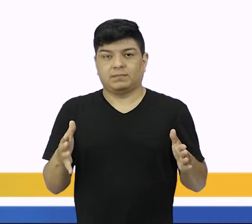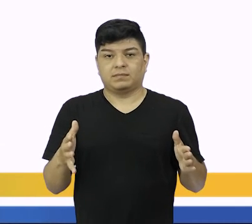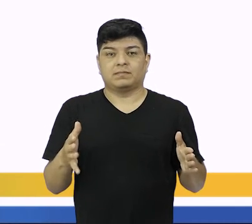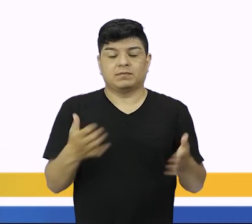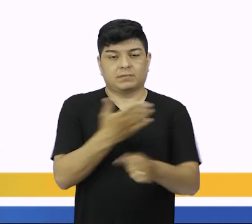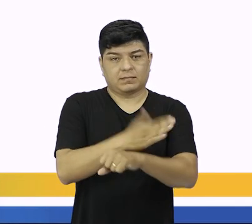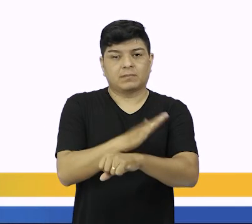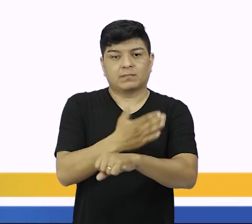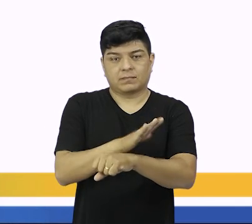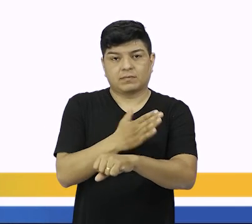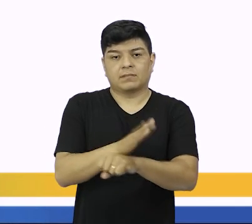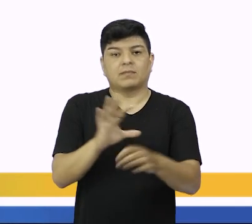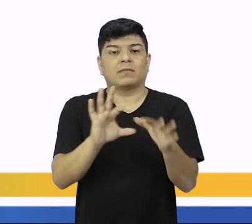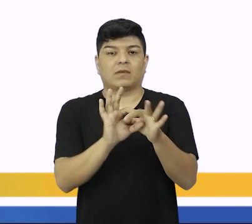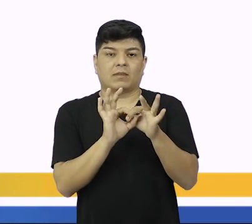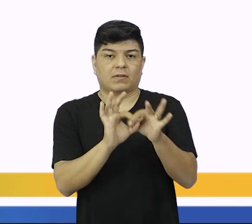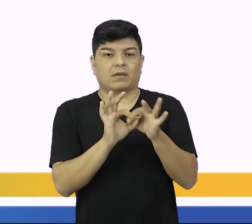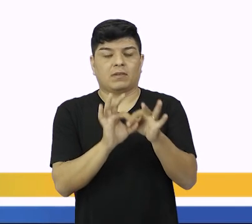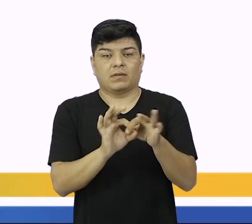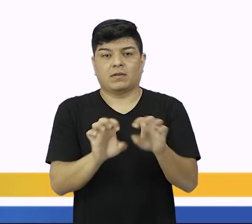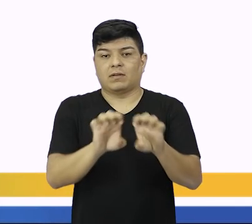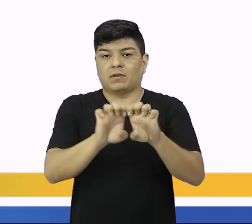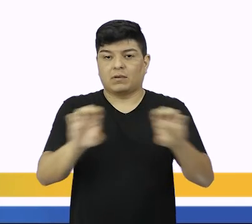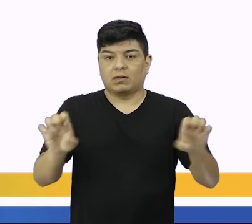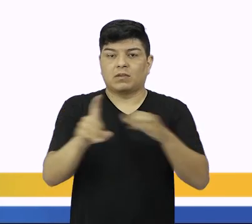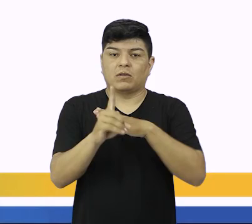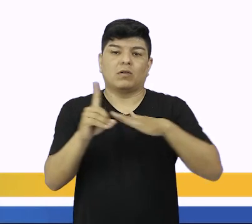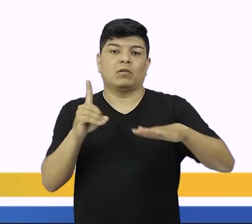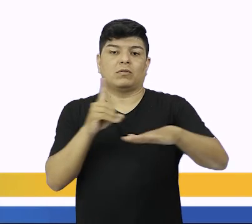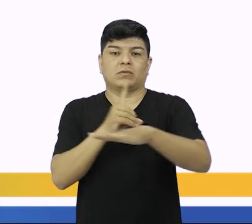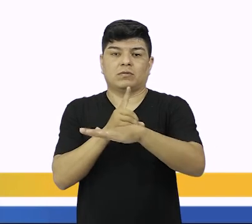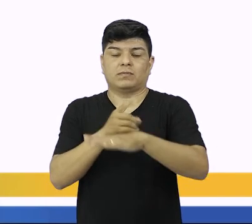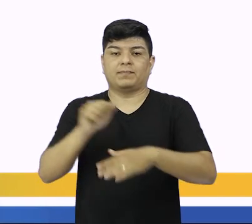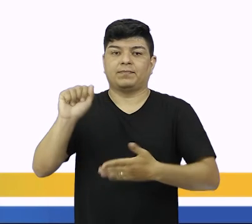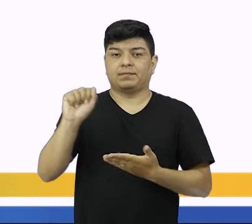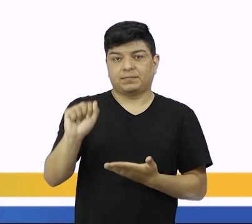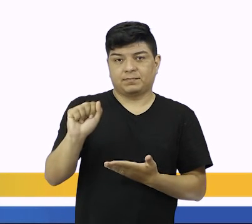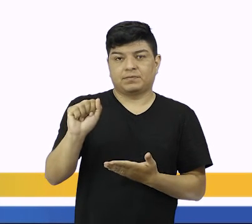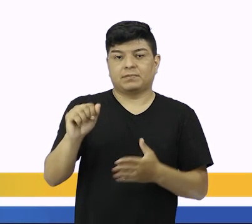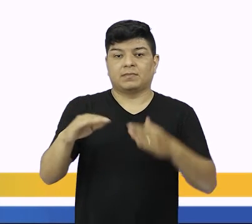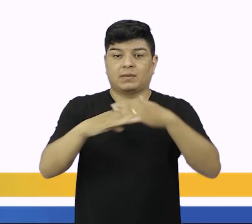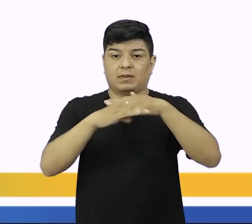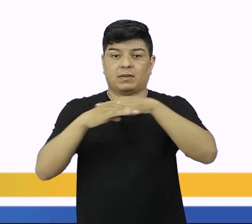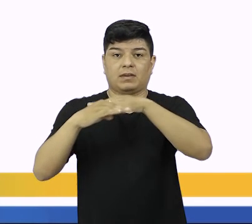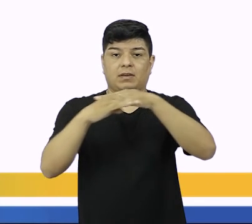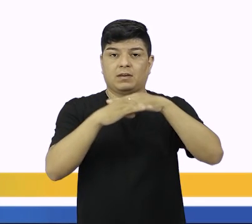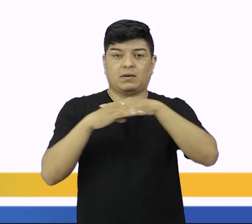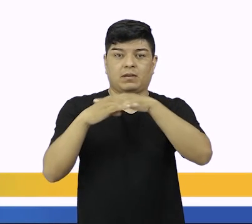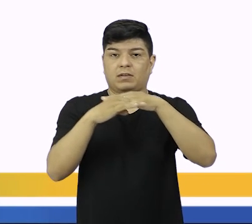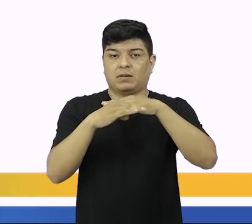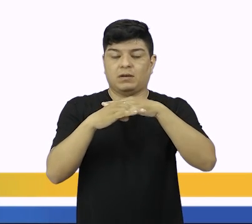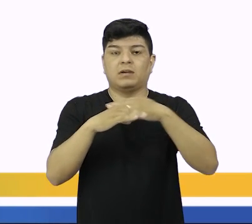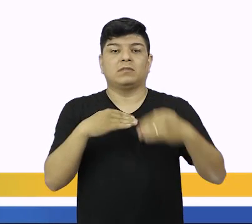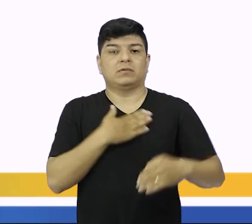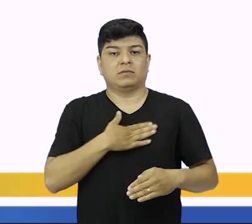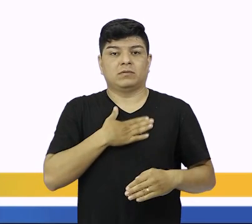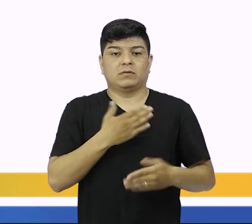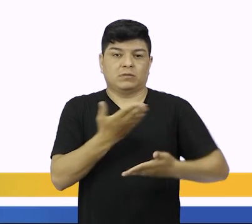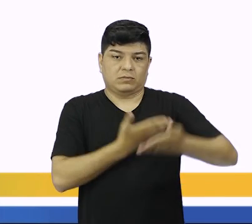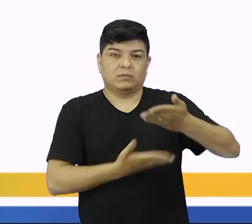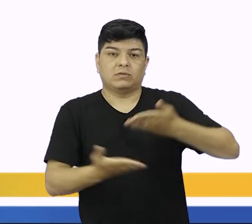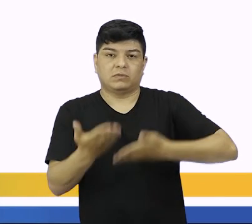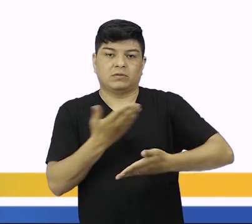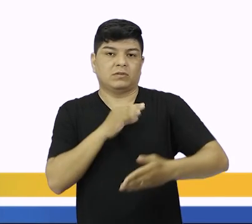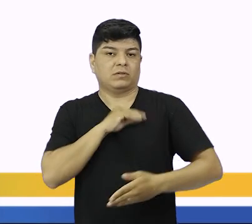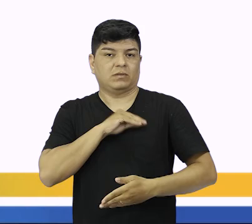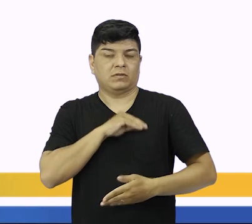essa prática estava vinculada a uma estrutura social. A. Igualitária, com um nível satisfatório de distribuição